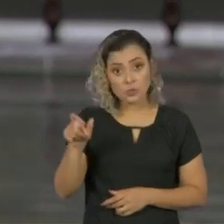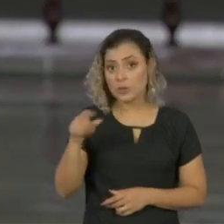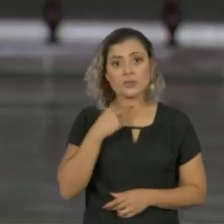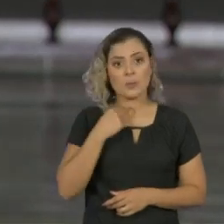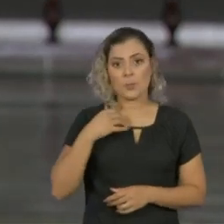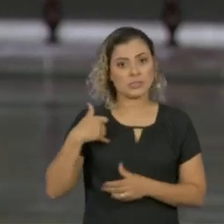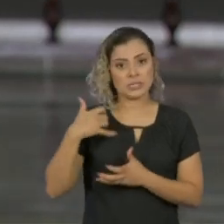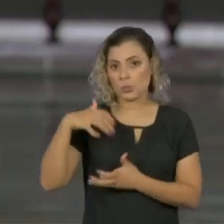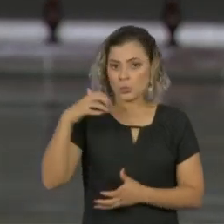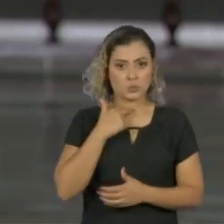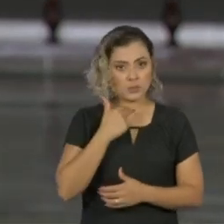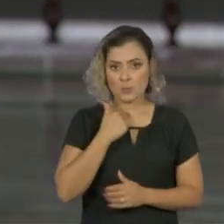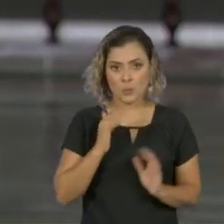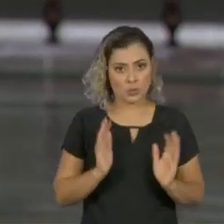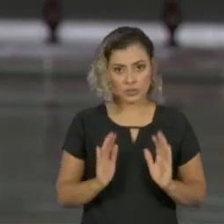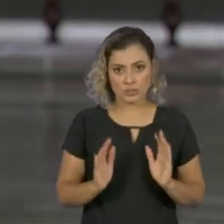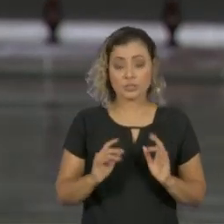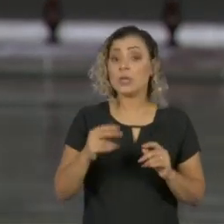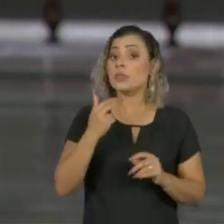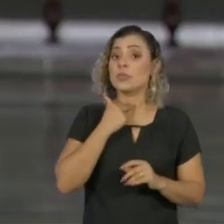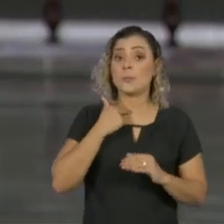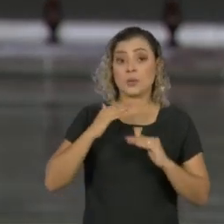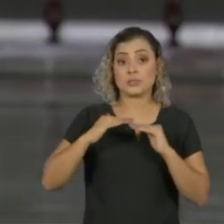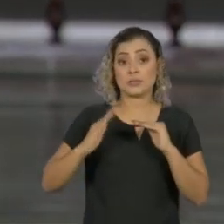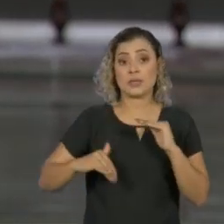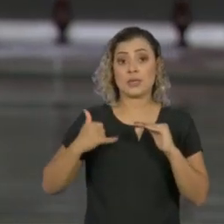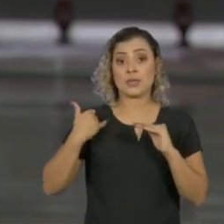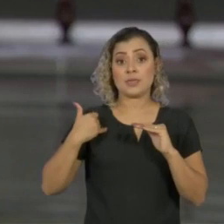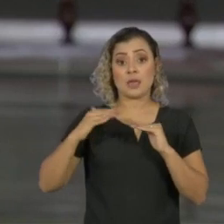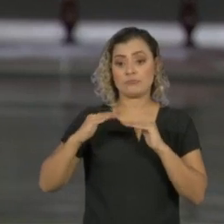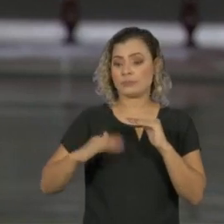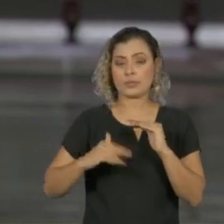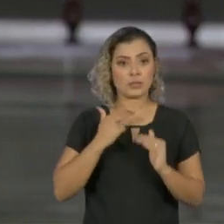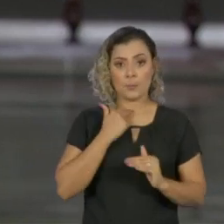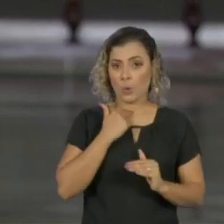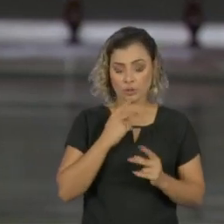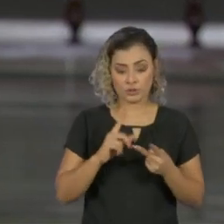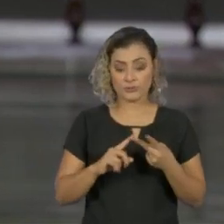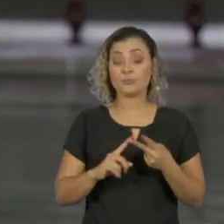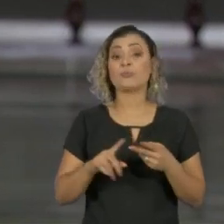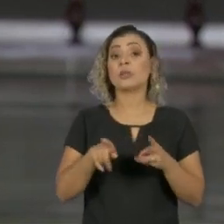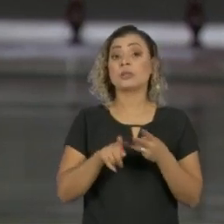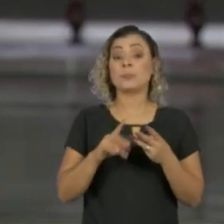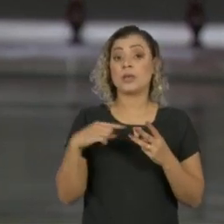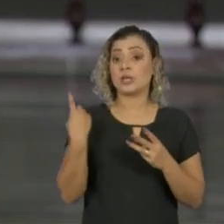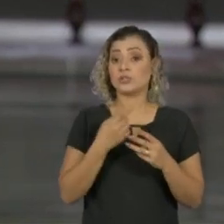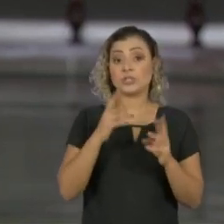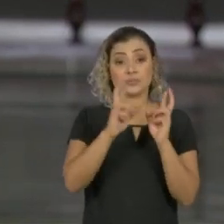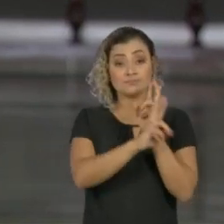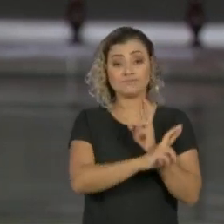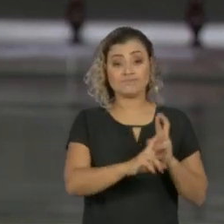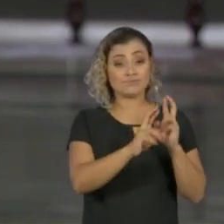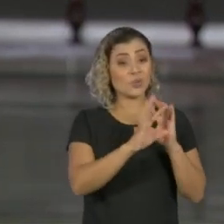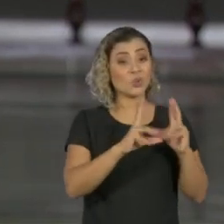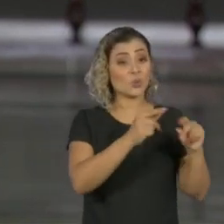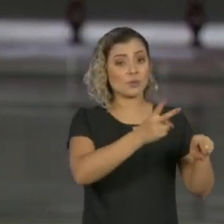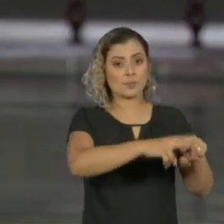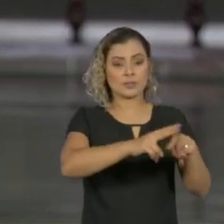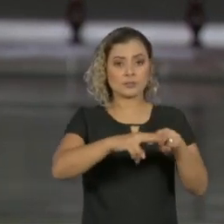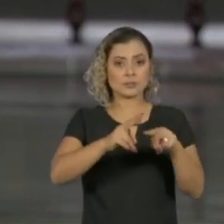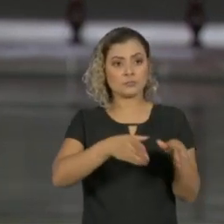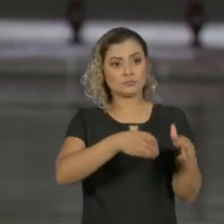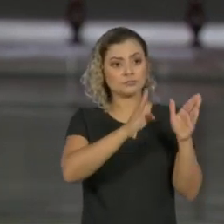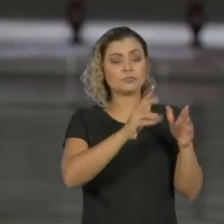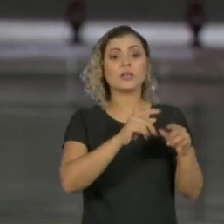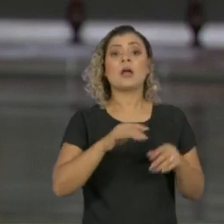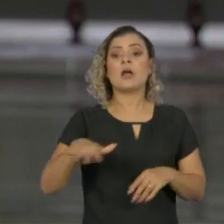de risco, não pode ser menor de idade, e nós faremos a triagem em todas as unidades prisionais com servidores